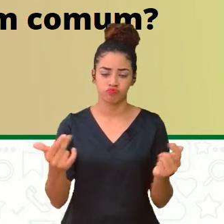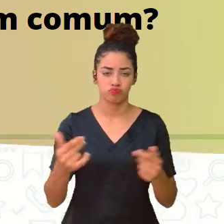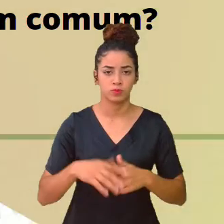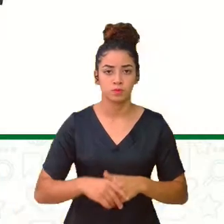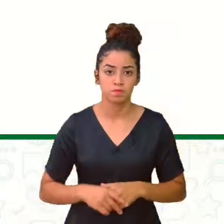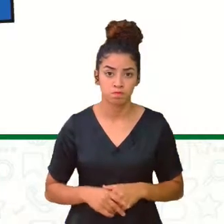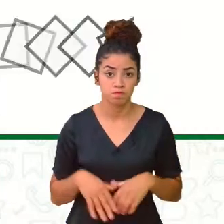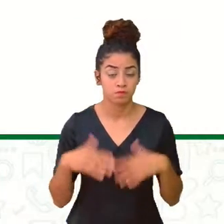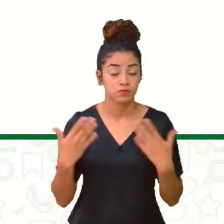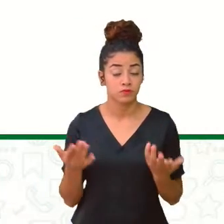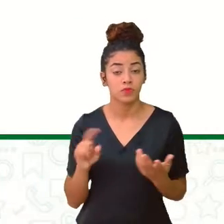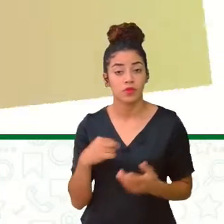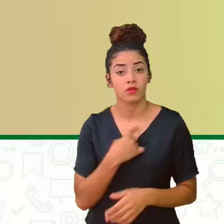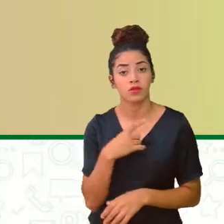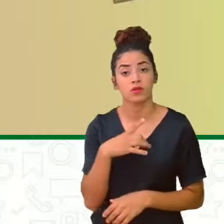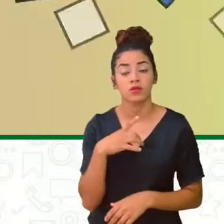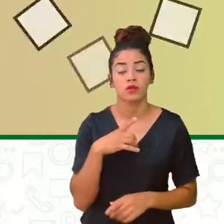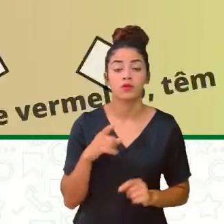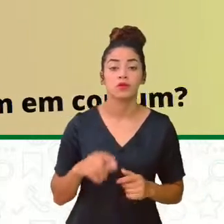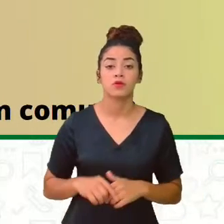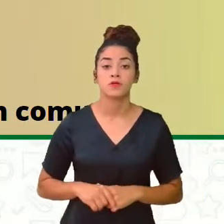aí, nós temos